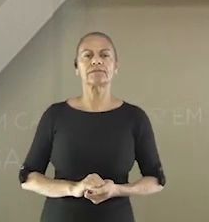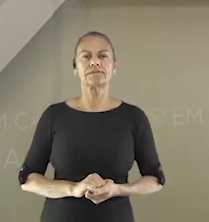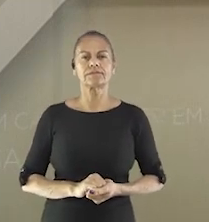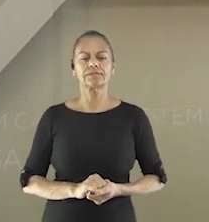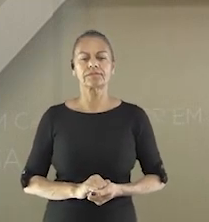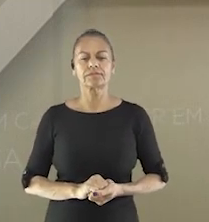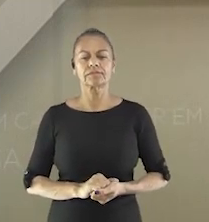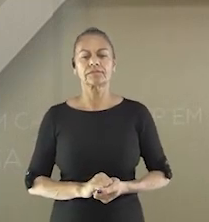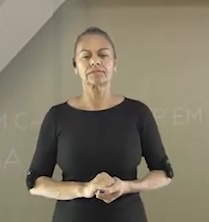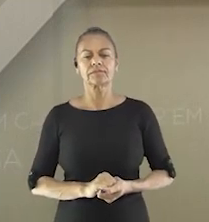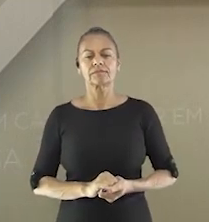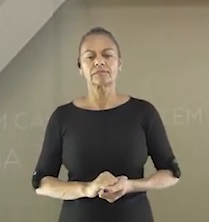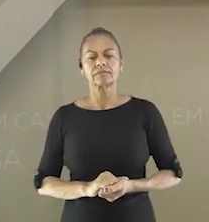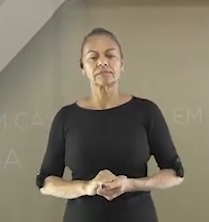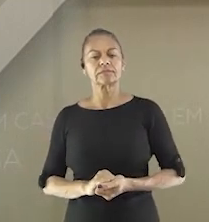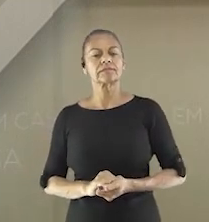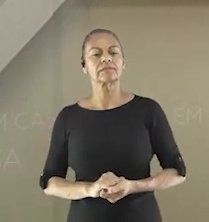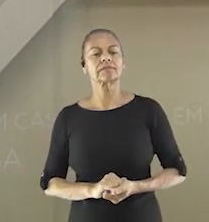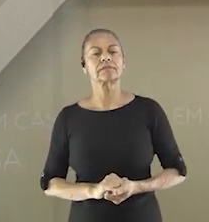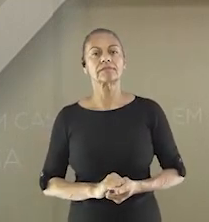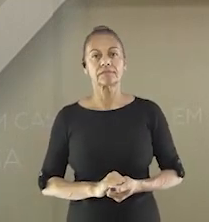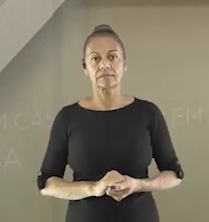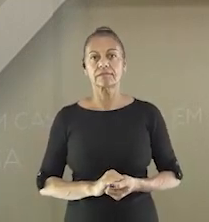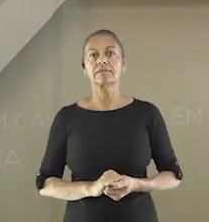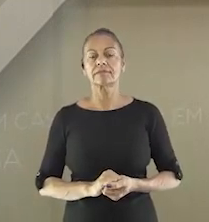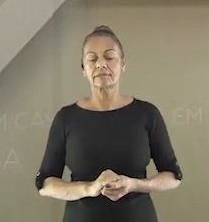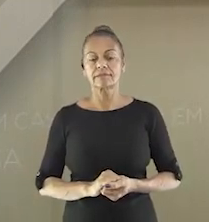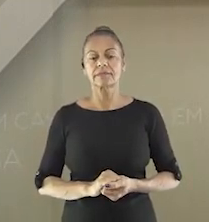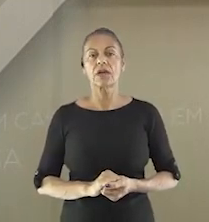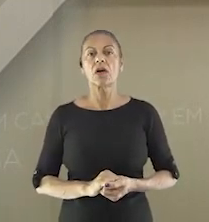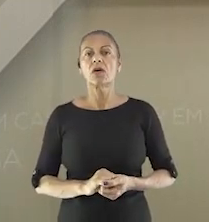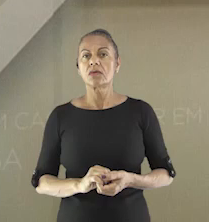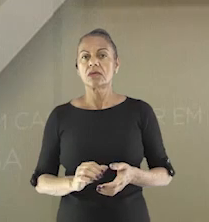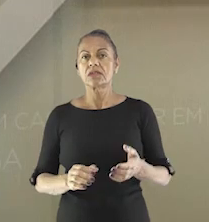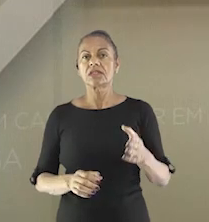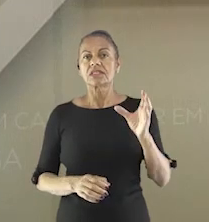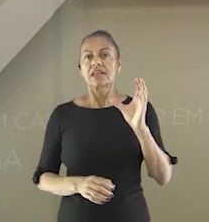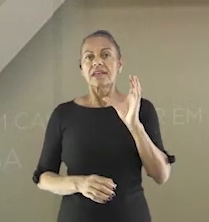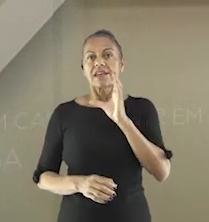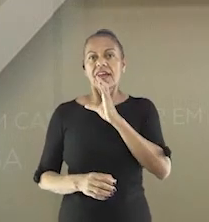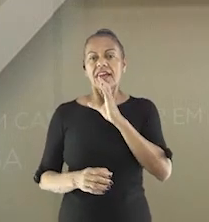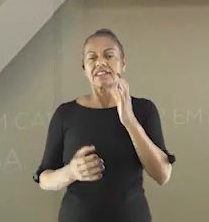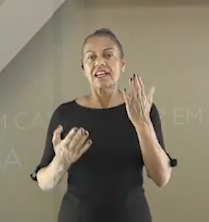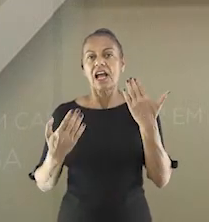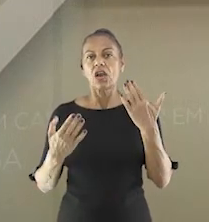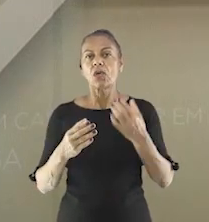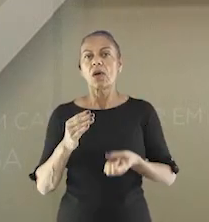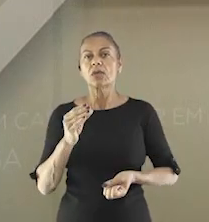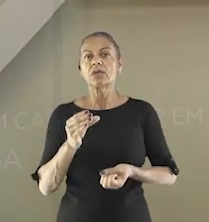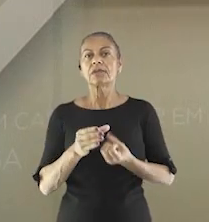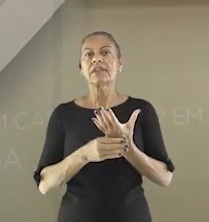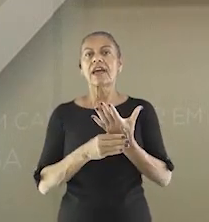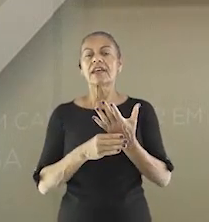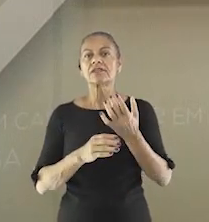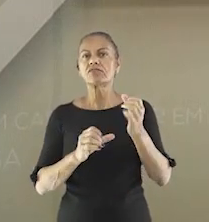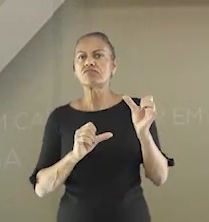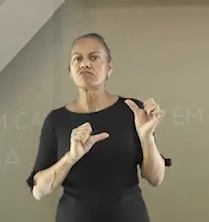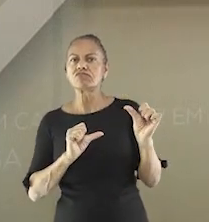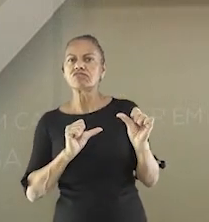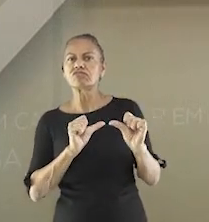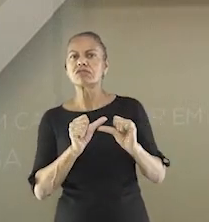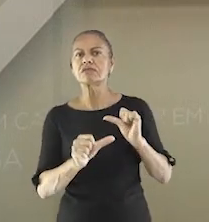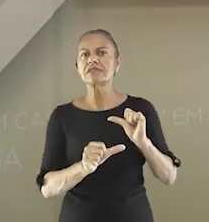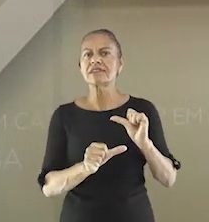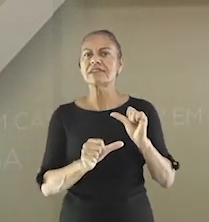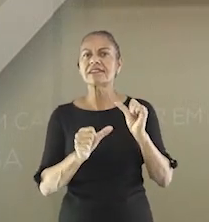E, não por acaso, essa retenção de calor causa um fenômeno natural que aquece o nosso planeta. Você saberia me dizer